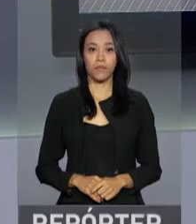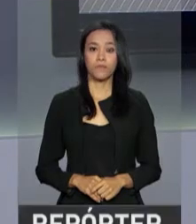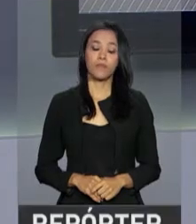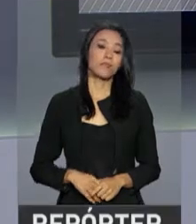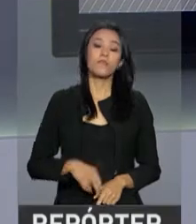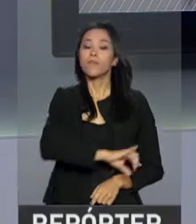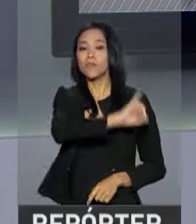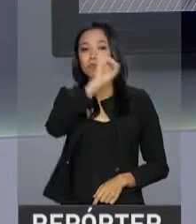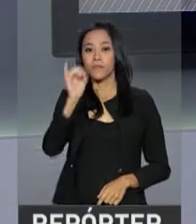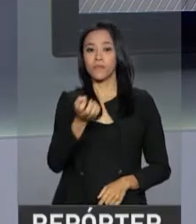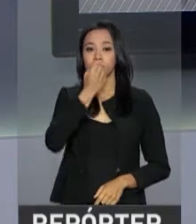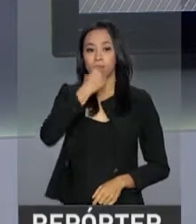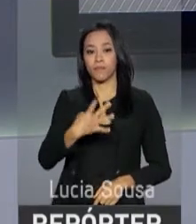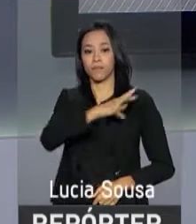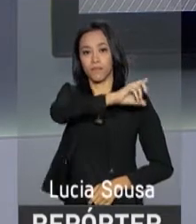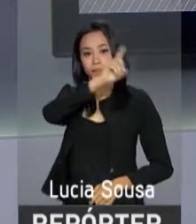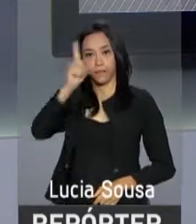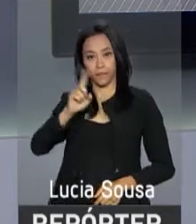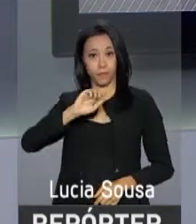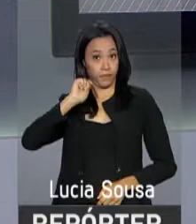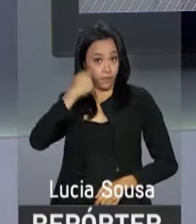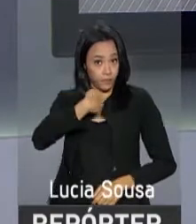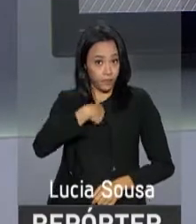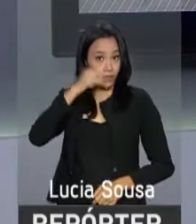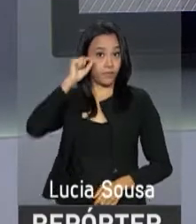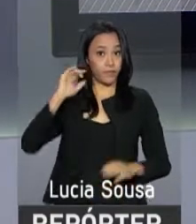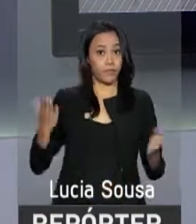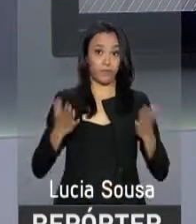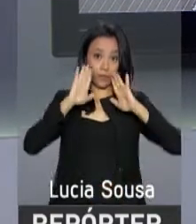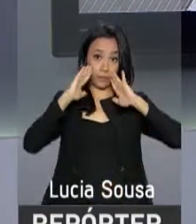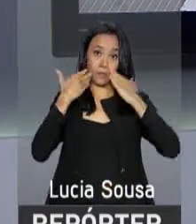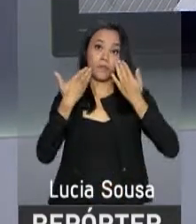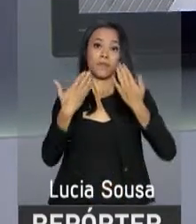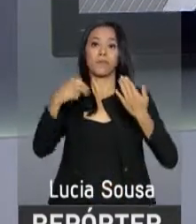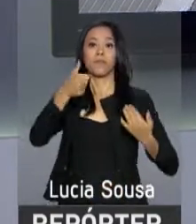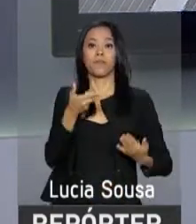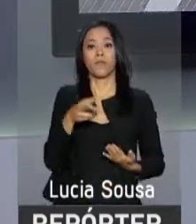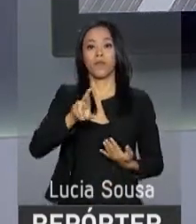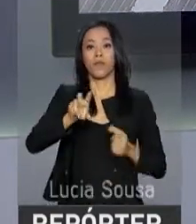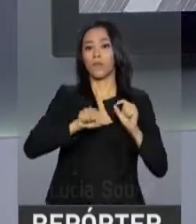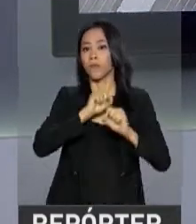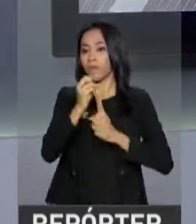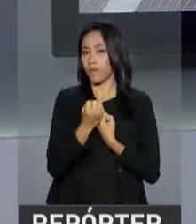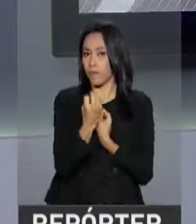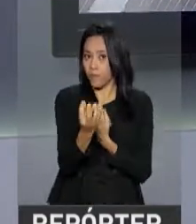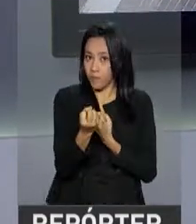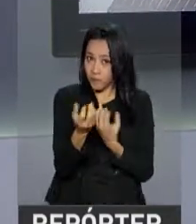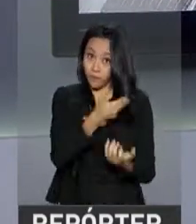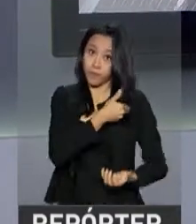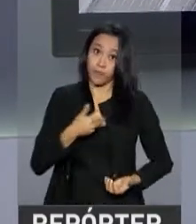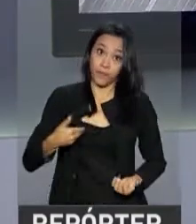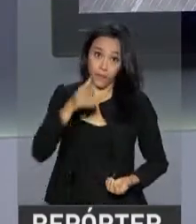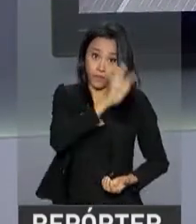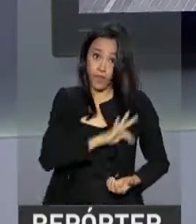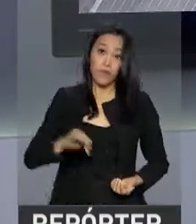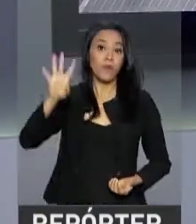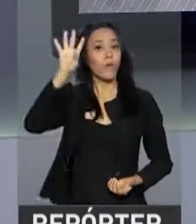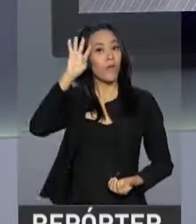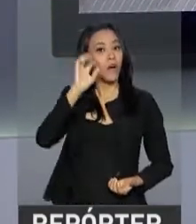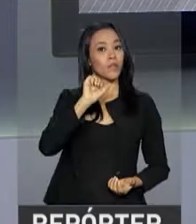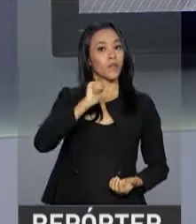olá bom dia sou taíssa dias estamos no ar com repórter nbr as notícias do governo federal desta